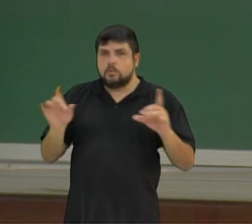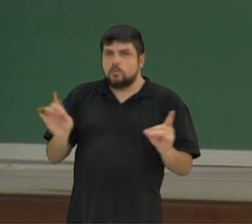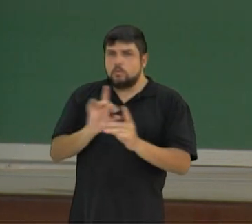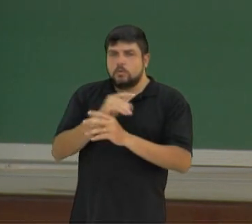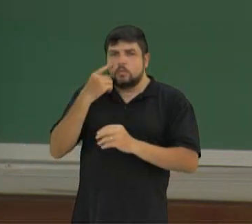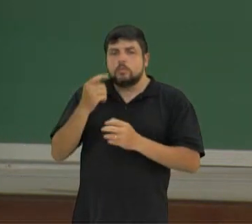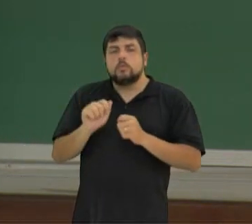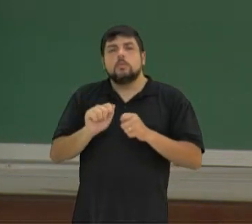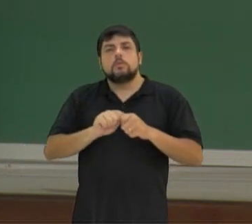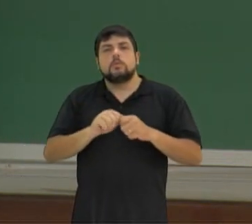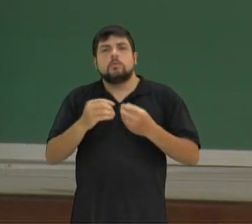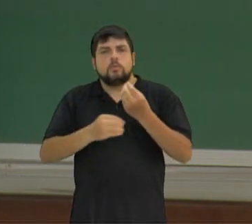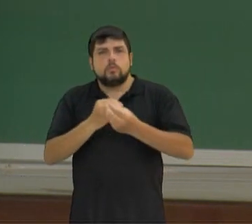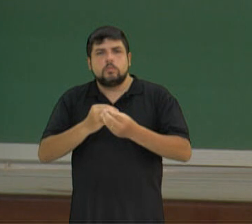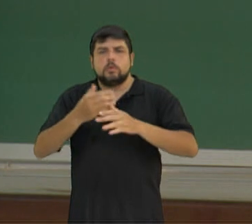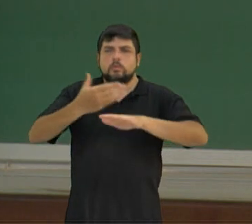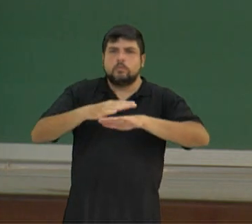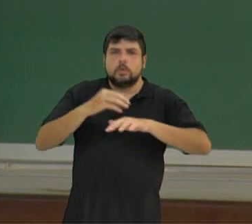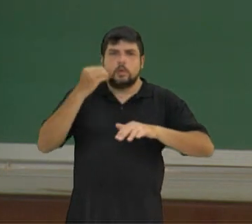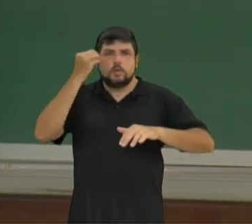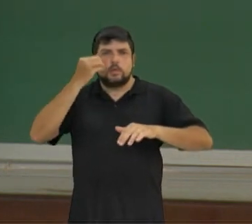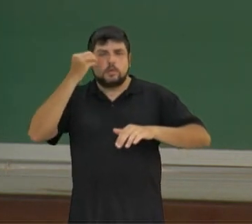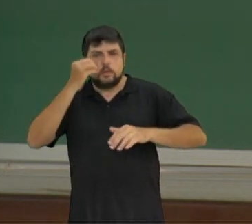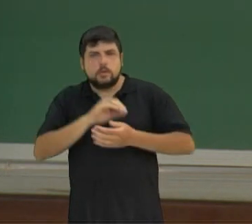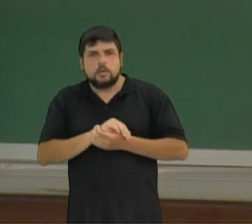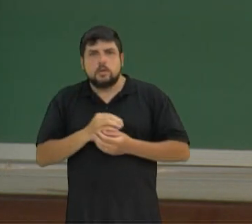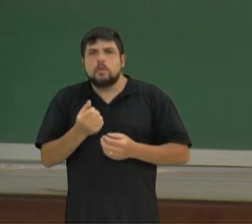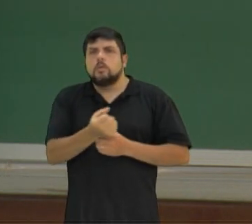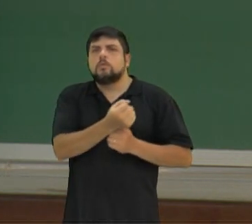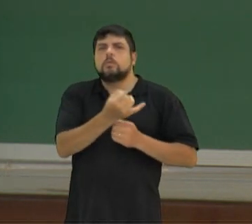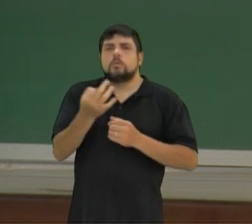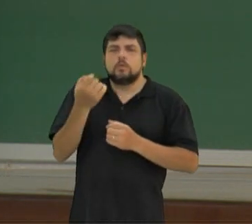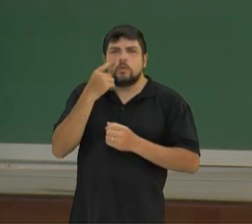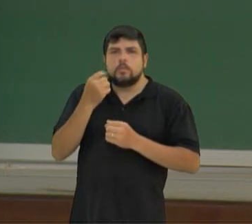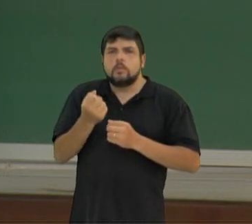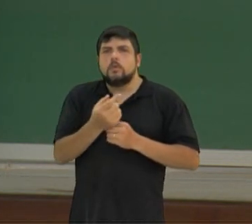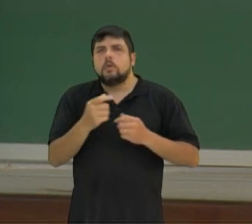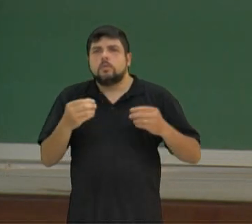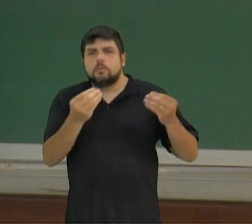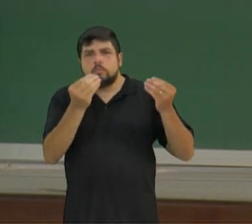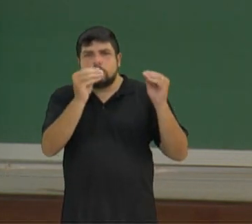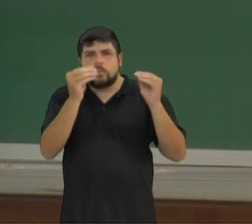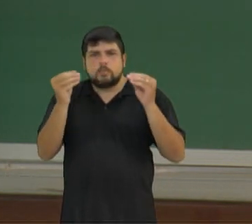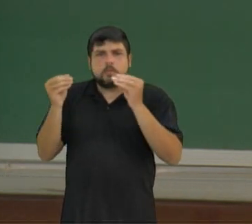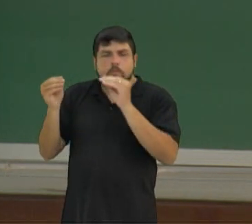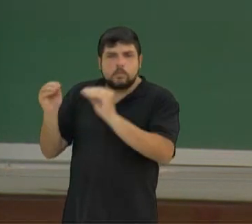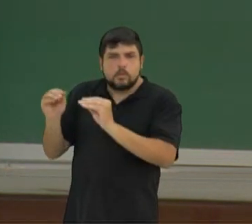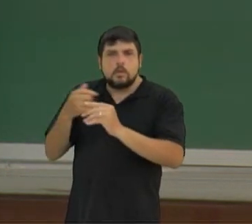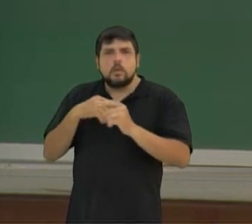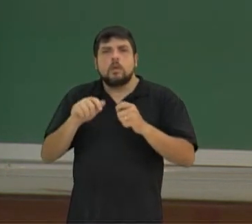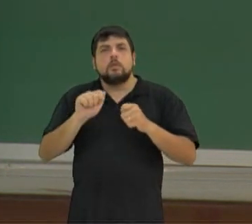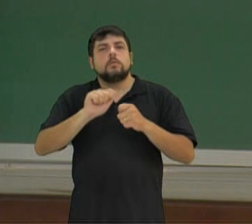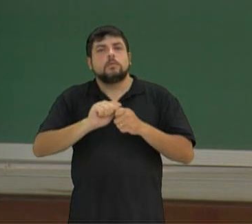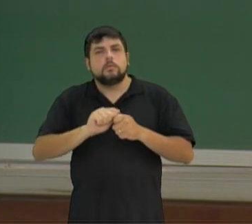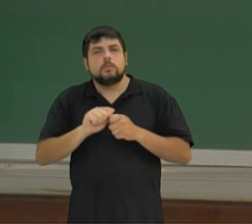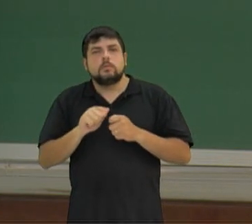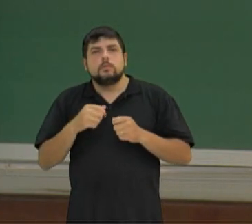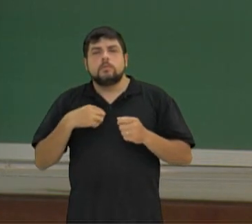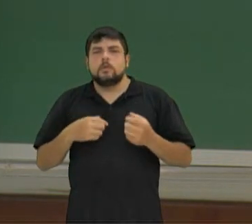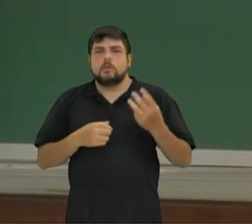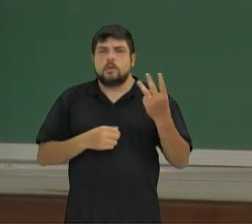continuar pelo método das tentativas e colocar a quantidade de coeficiente ali, e aí a gente vai ver. Então, temos